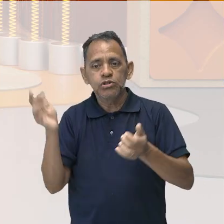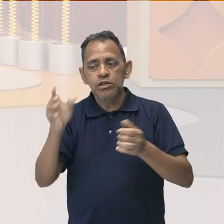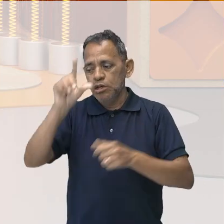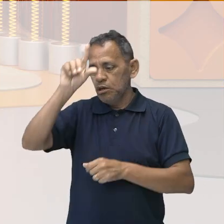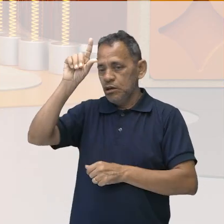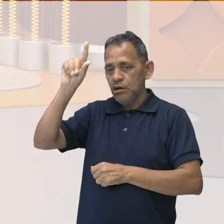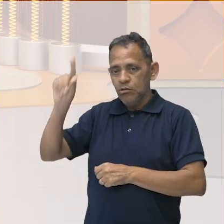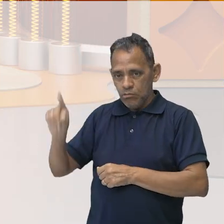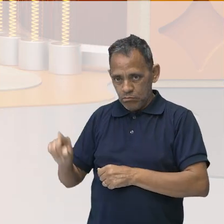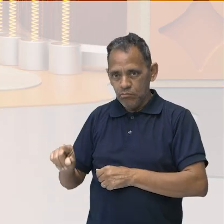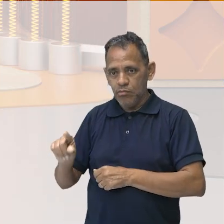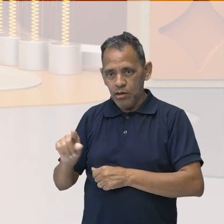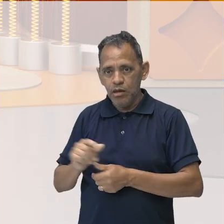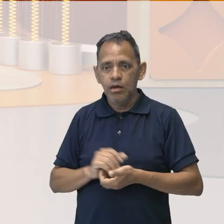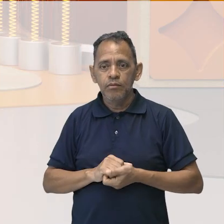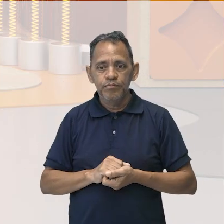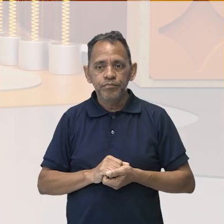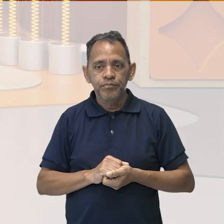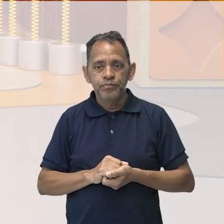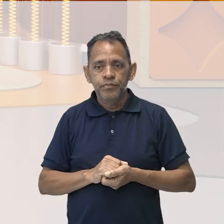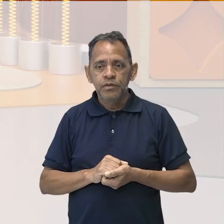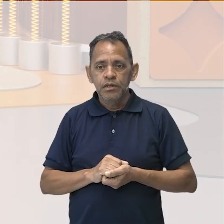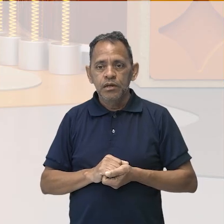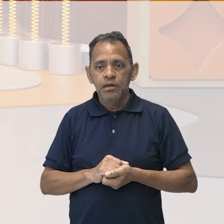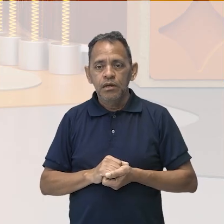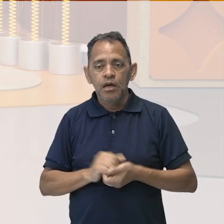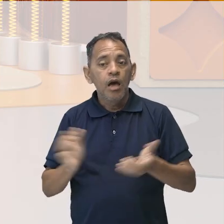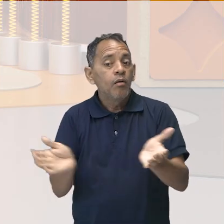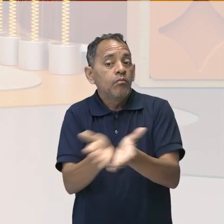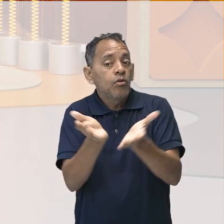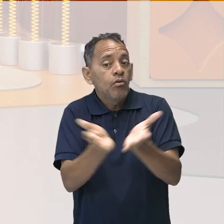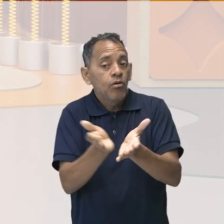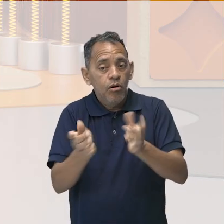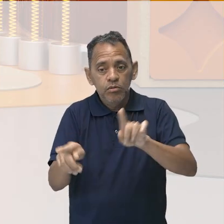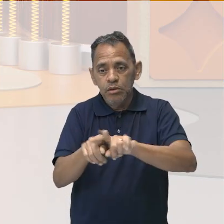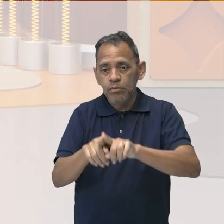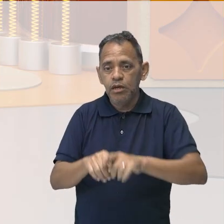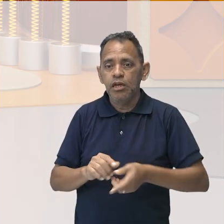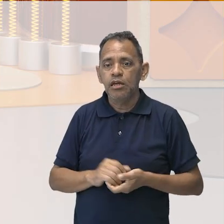de consumo que seriam mais caros em um mercado